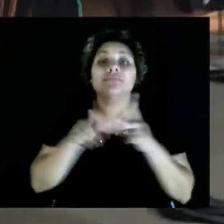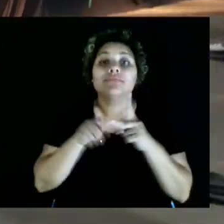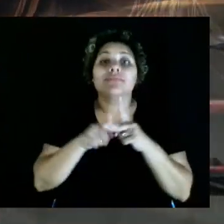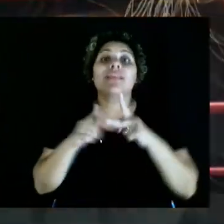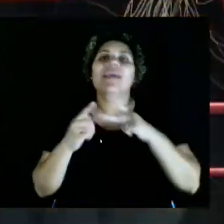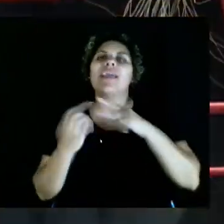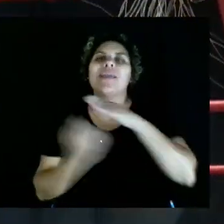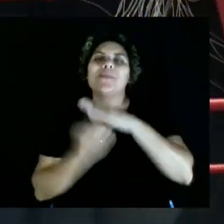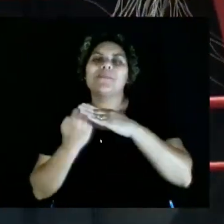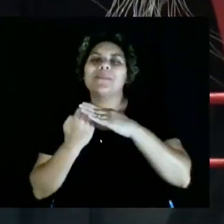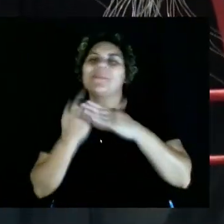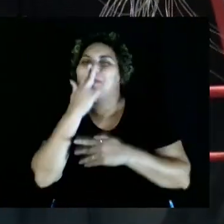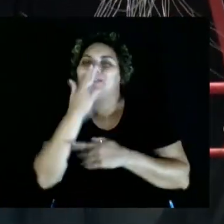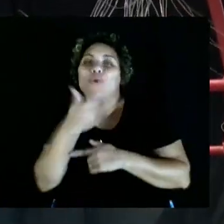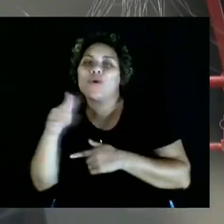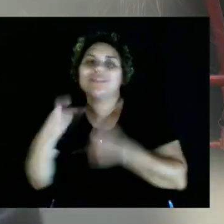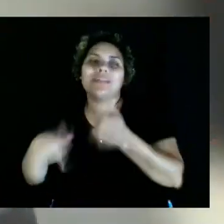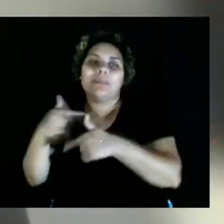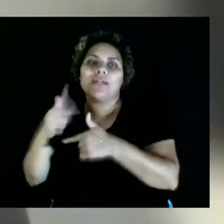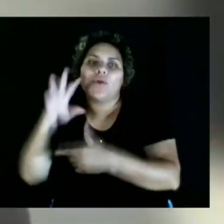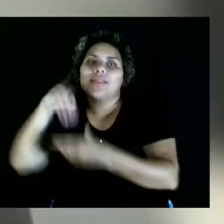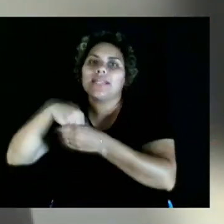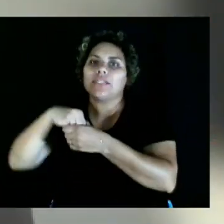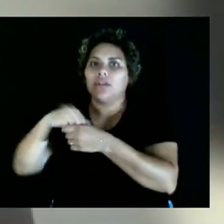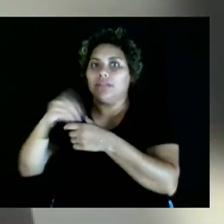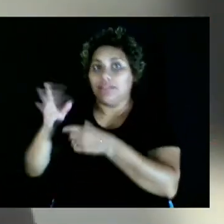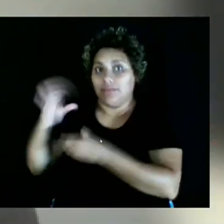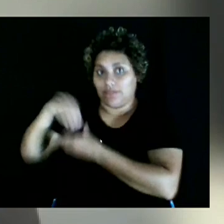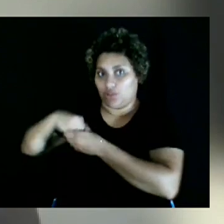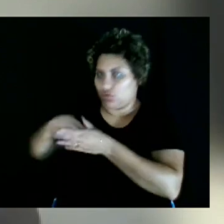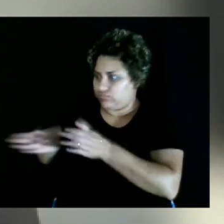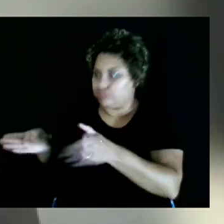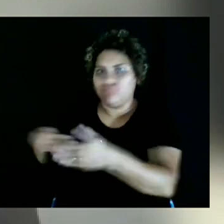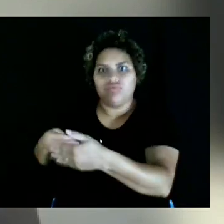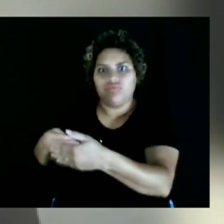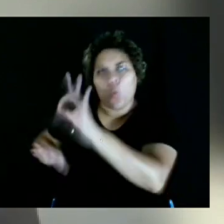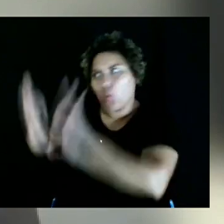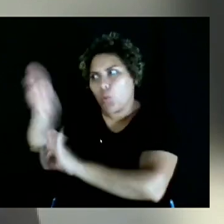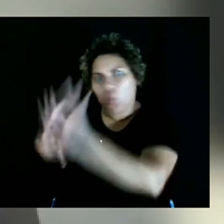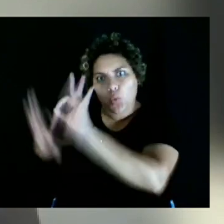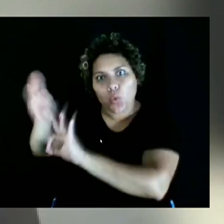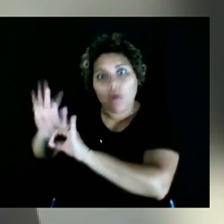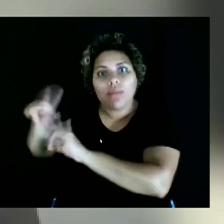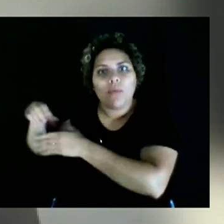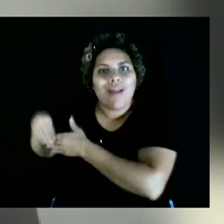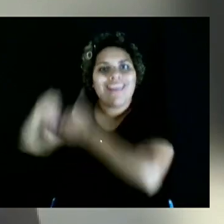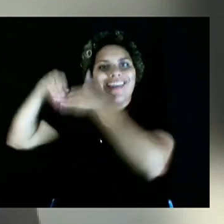contas muitas coisas são produzidas em galpões para que sejam instalados no local de realização.